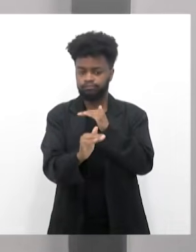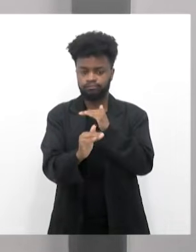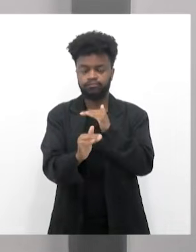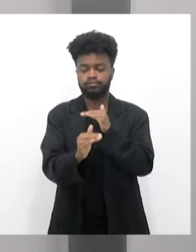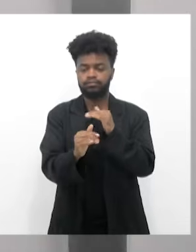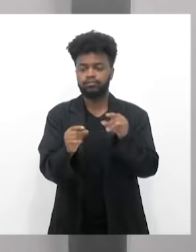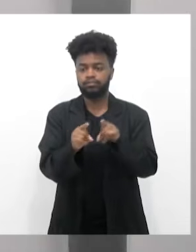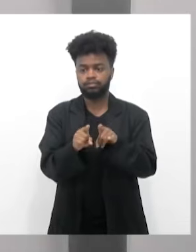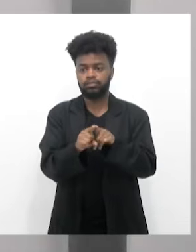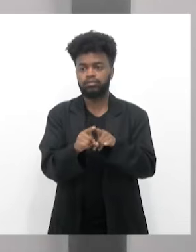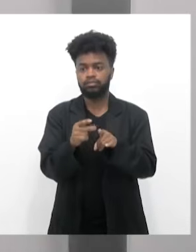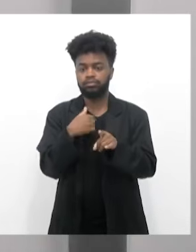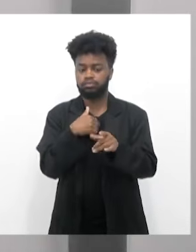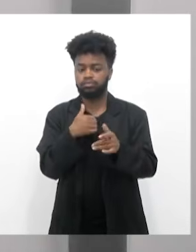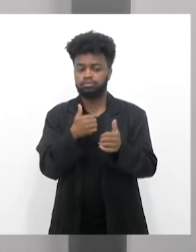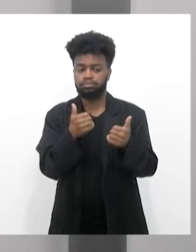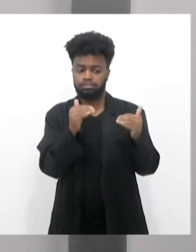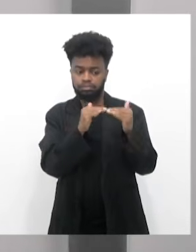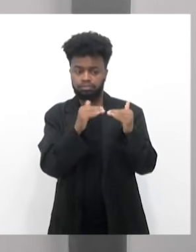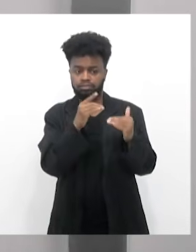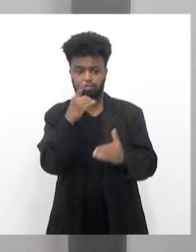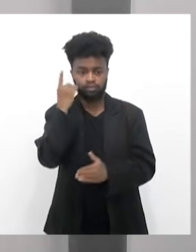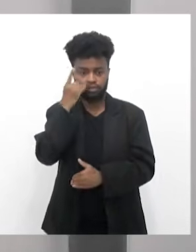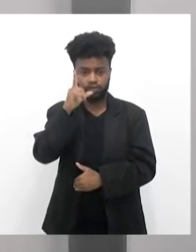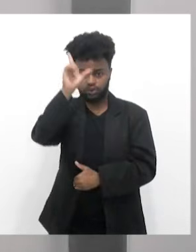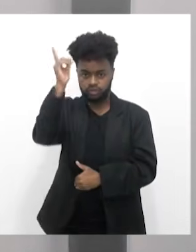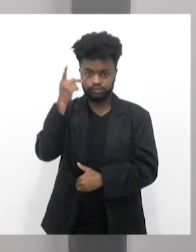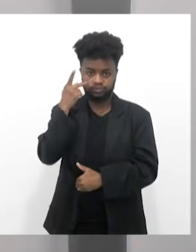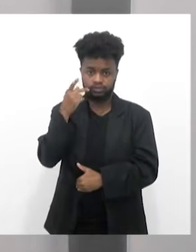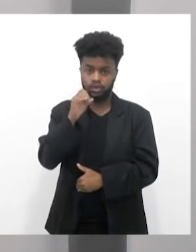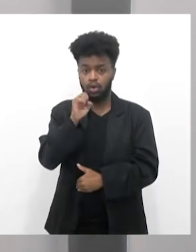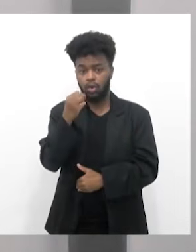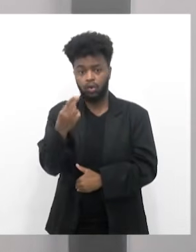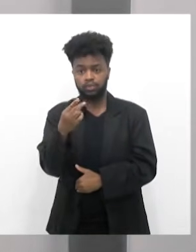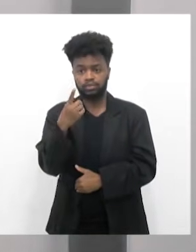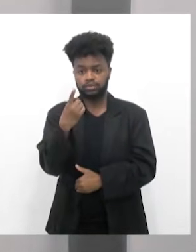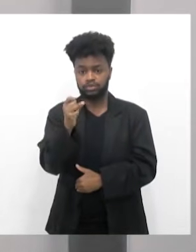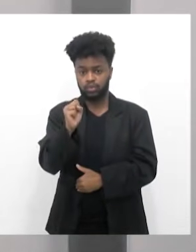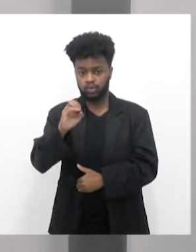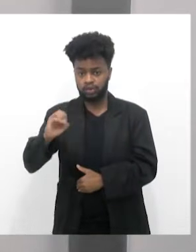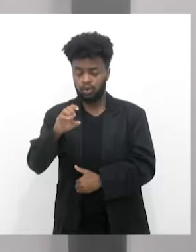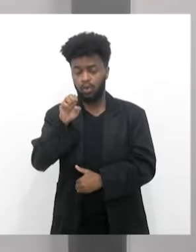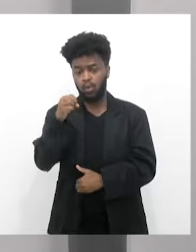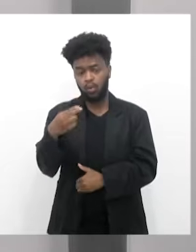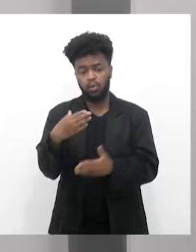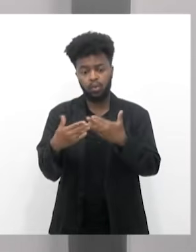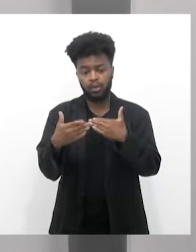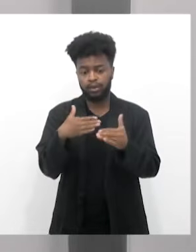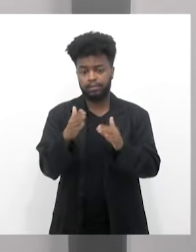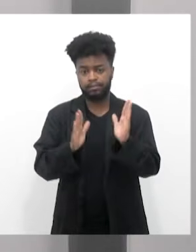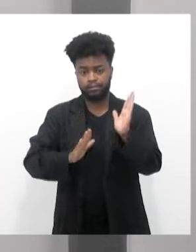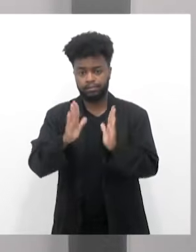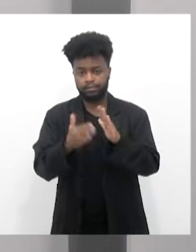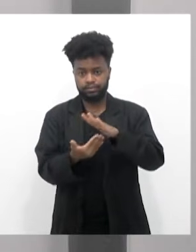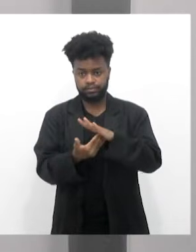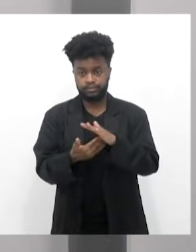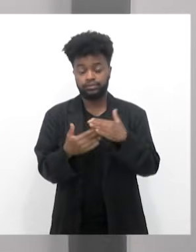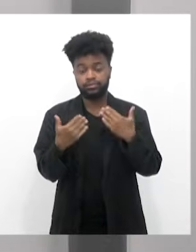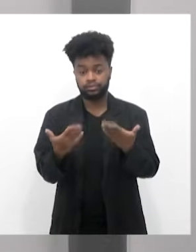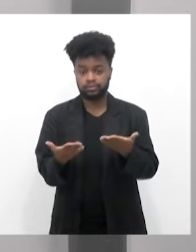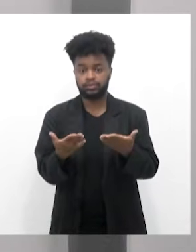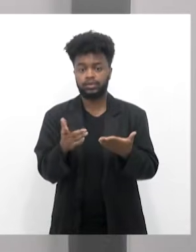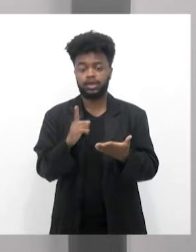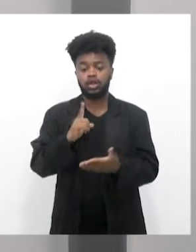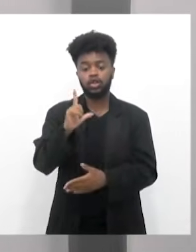e aí faço minhas as palavras do deputado Luiz Paulo, dos 180 dias ou de qualquer outro prazo. A lógica jurídica que está sendo debatida aqui é se é a